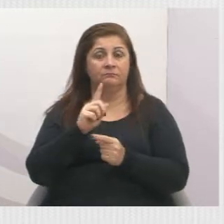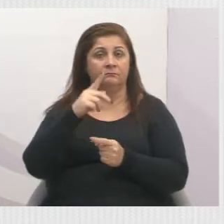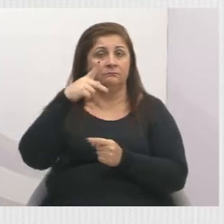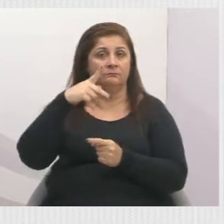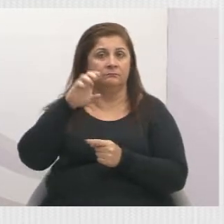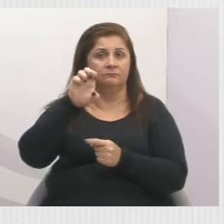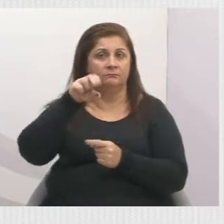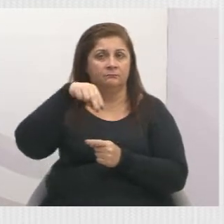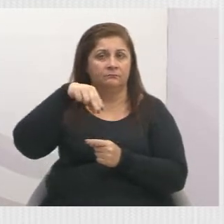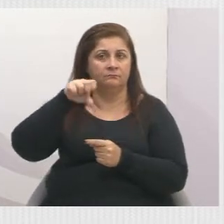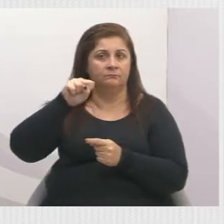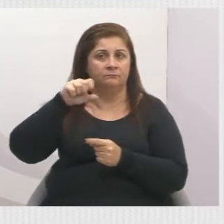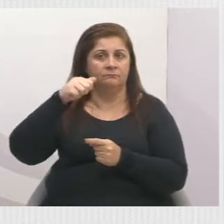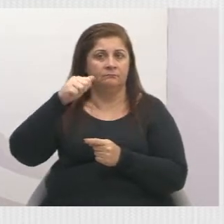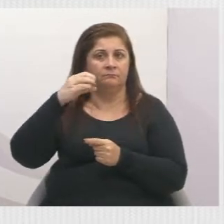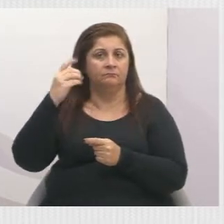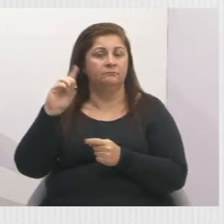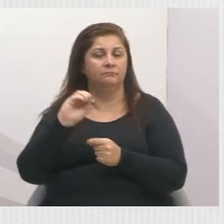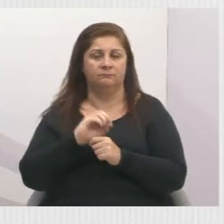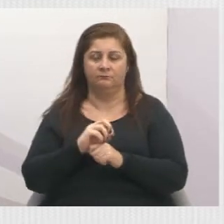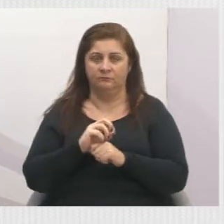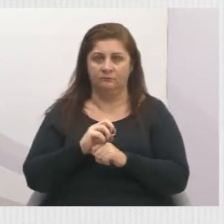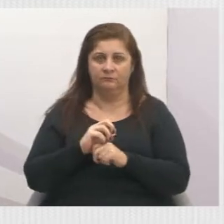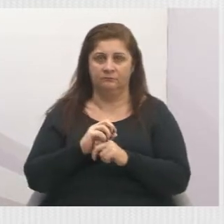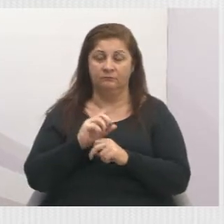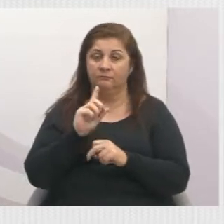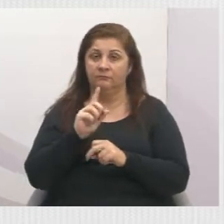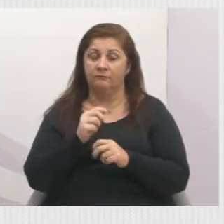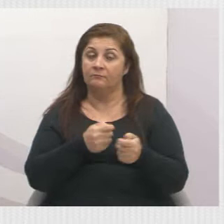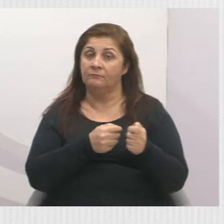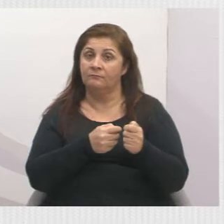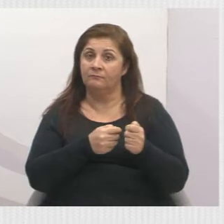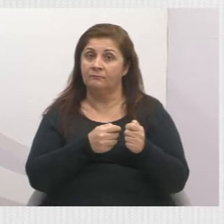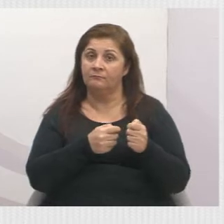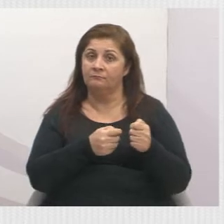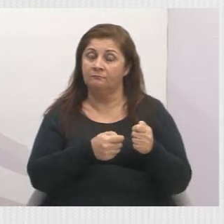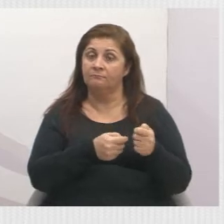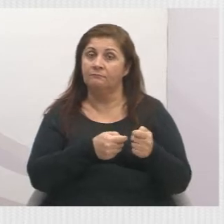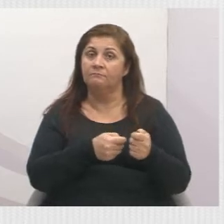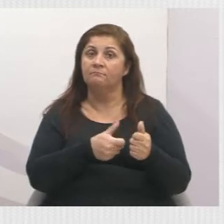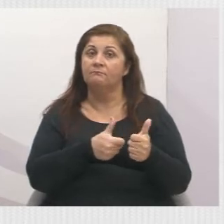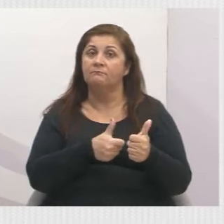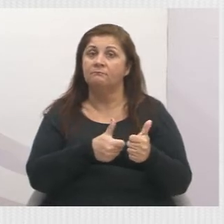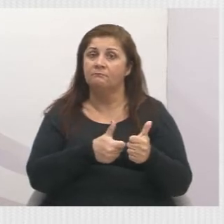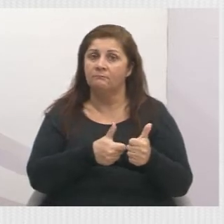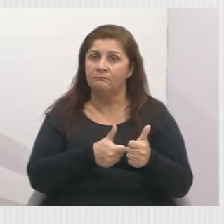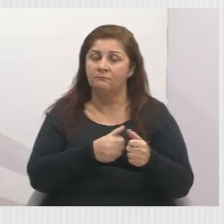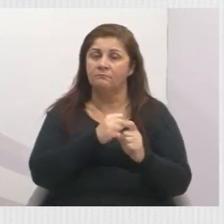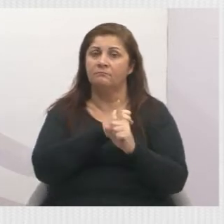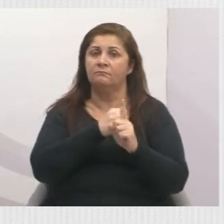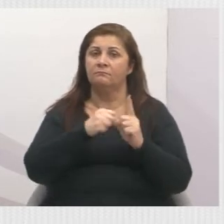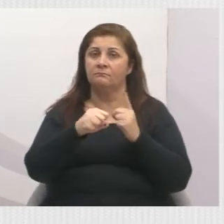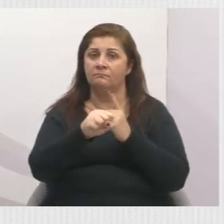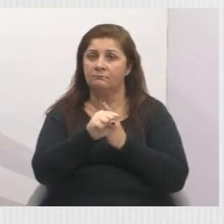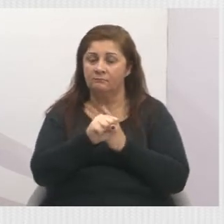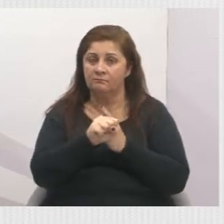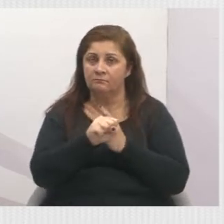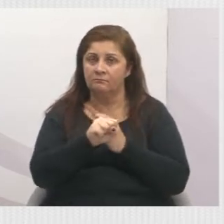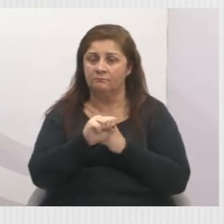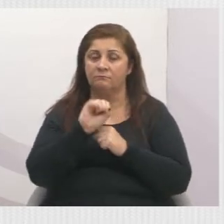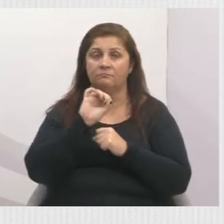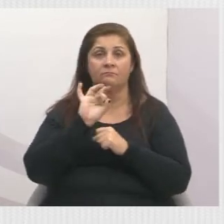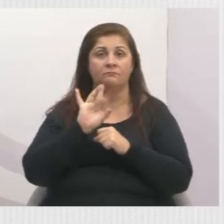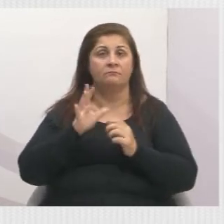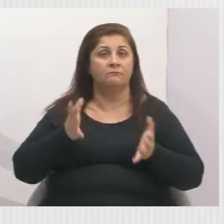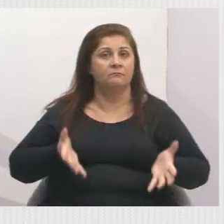é um benefício social. Nós não podemos confundir um benefício social, uma política social de estímulo